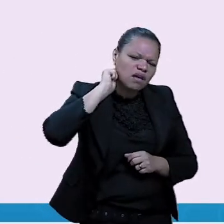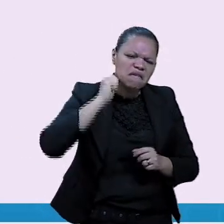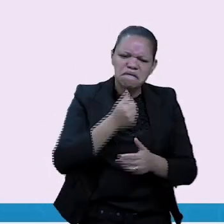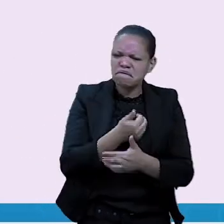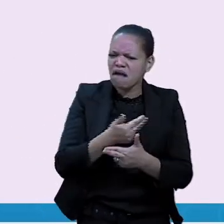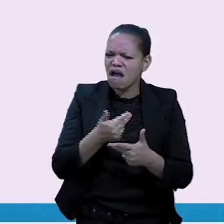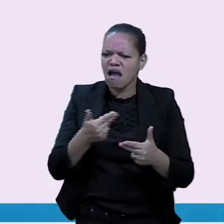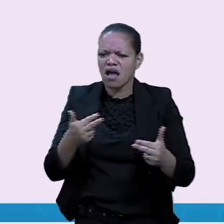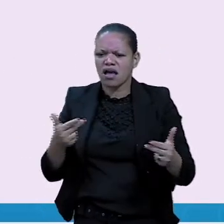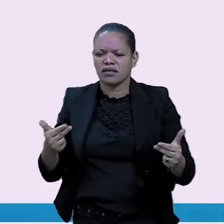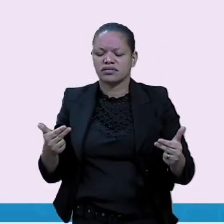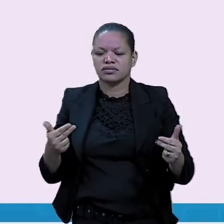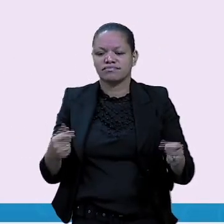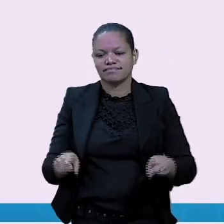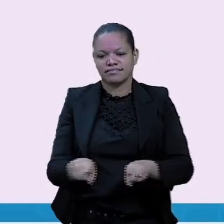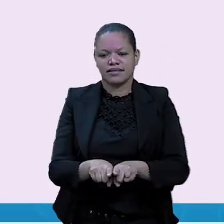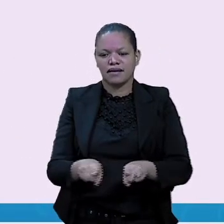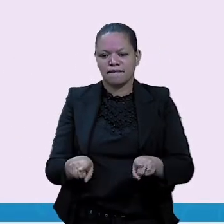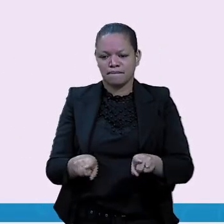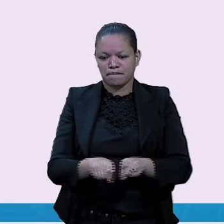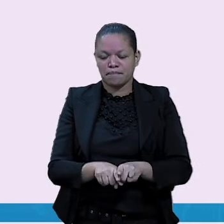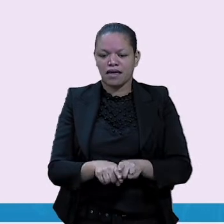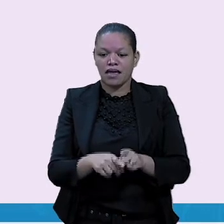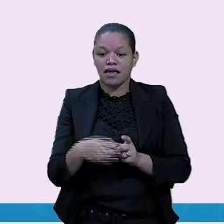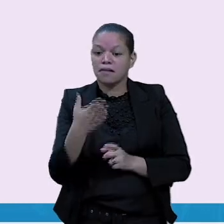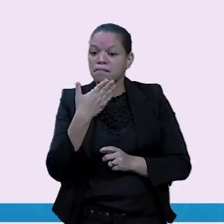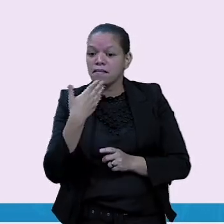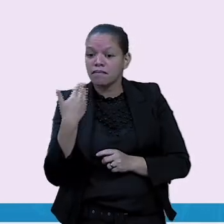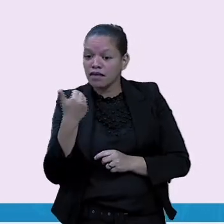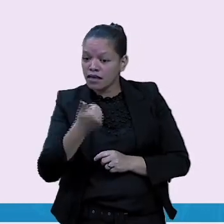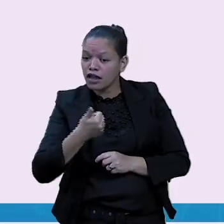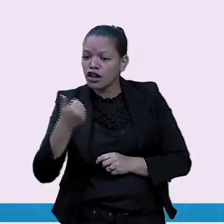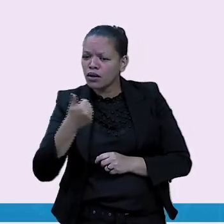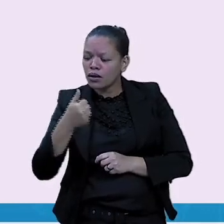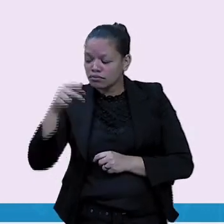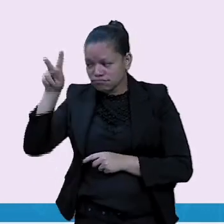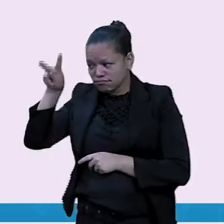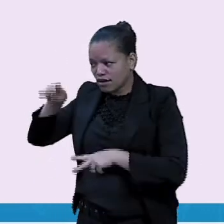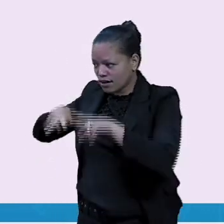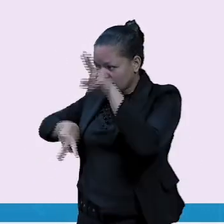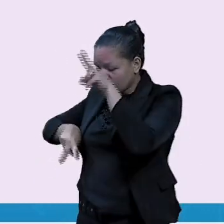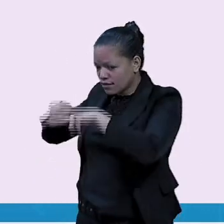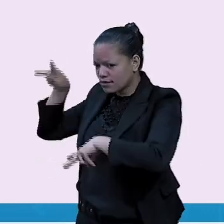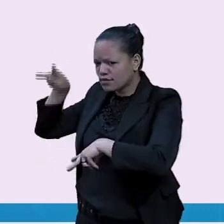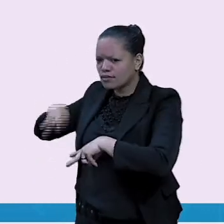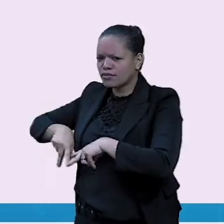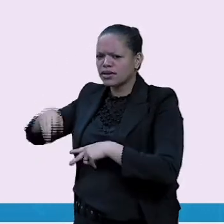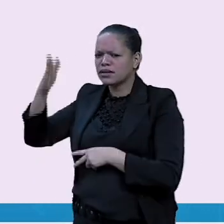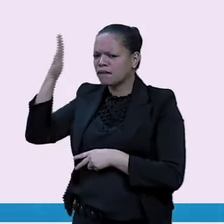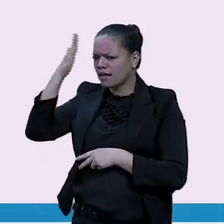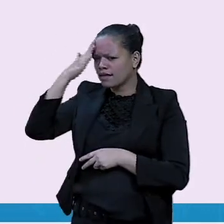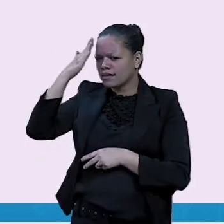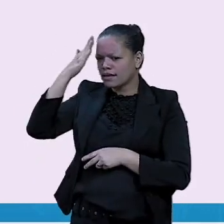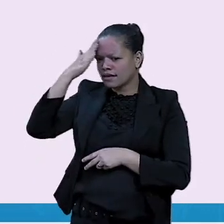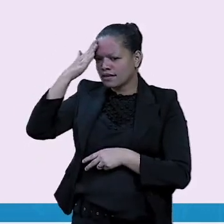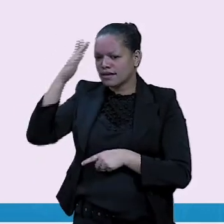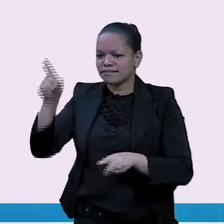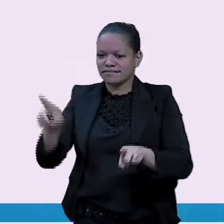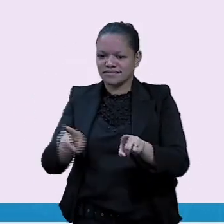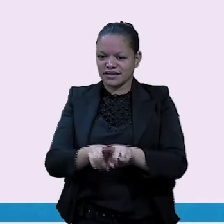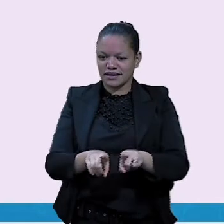hora da leitura e do entendimento da nossa tirinha. Agora, vocês acham que eu não trouxe tirinha aqui para a